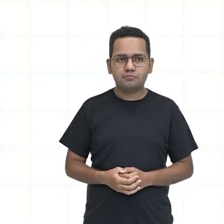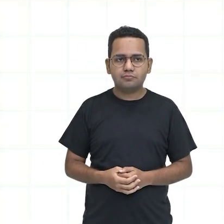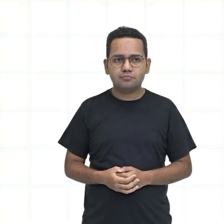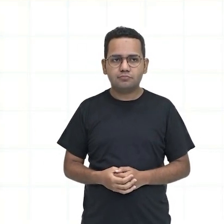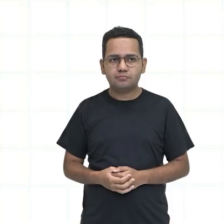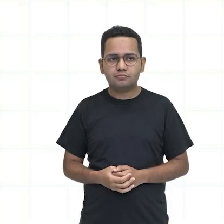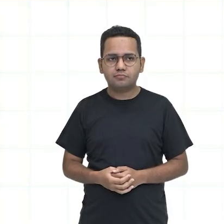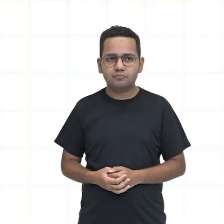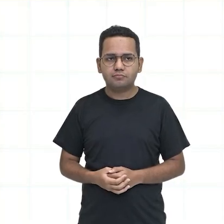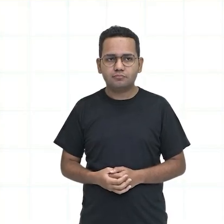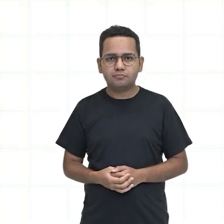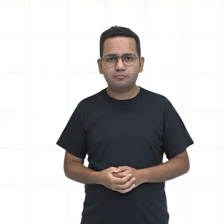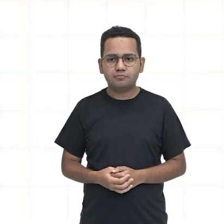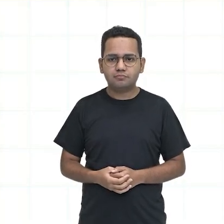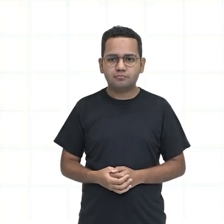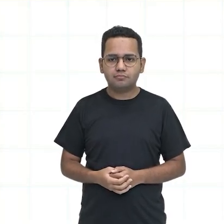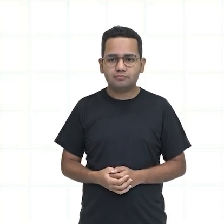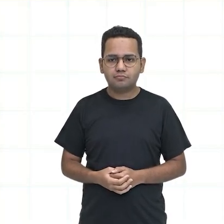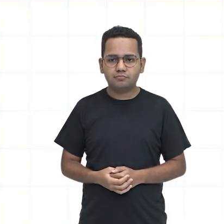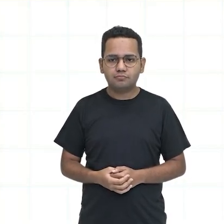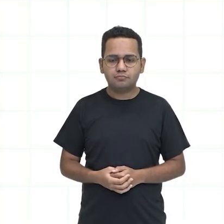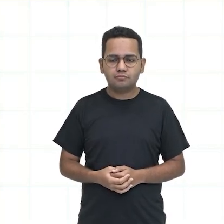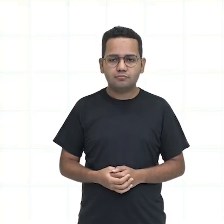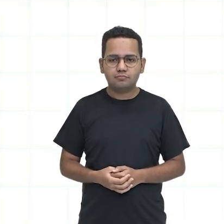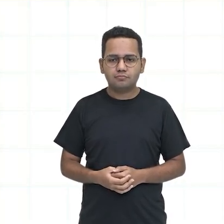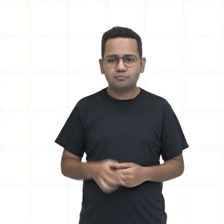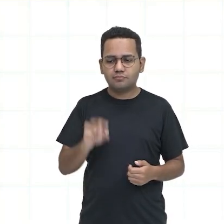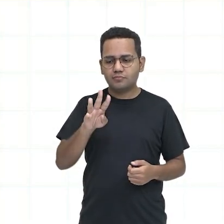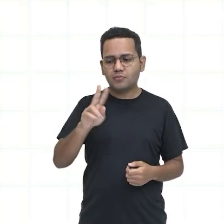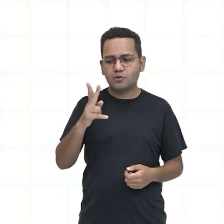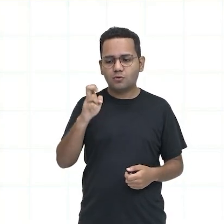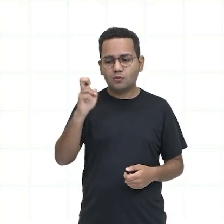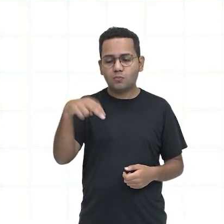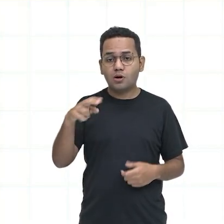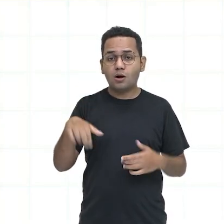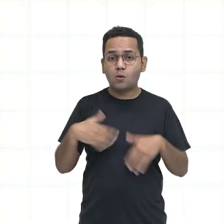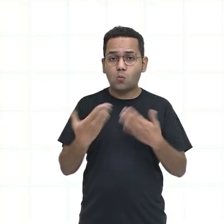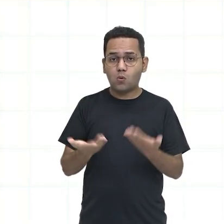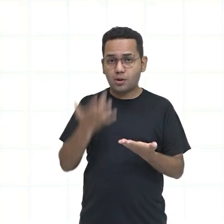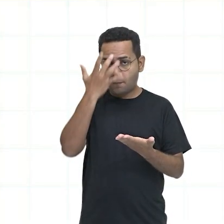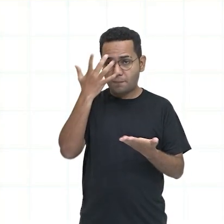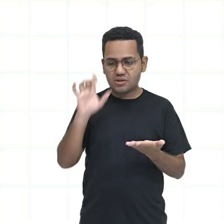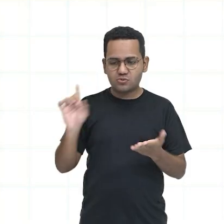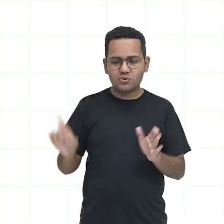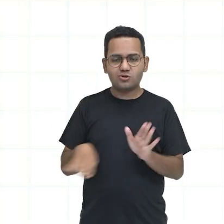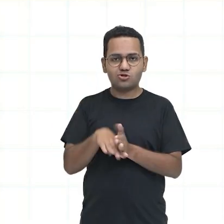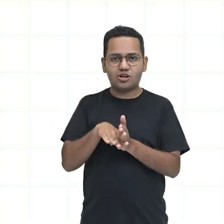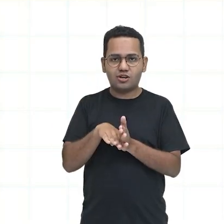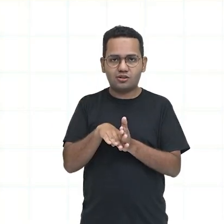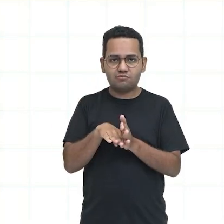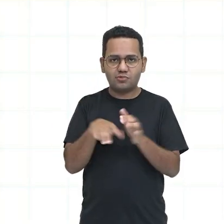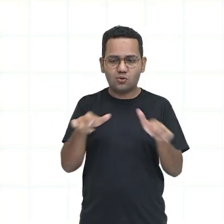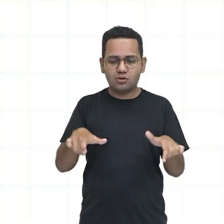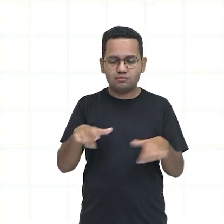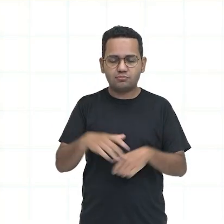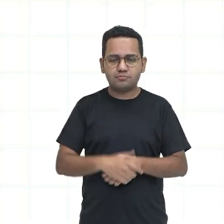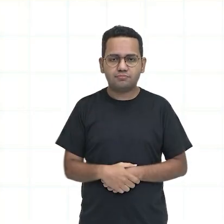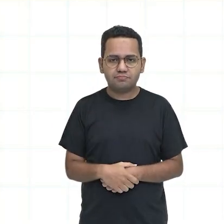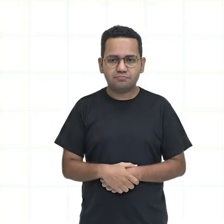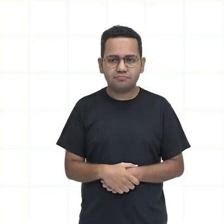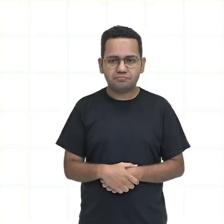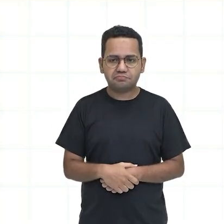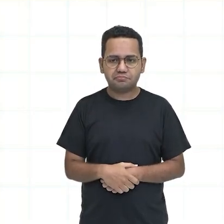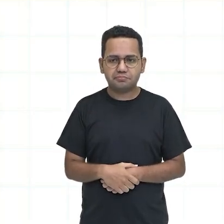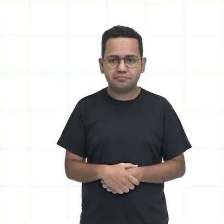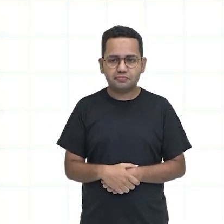chegar, tá? Temporal, when, quando, tá? Então esse conectivo aqui indica a